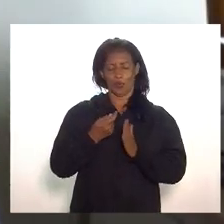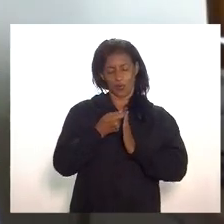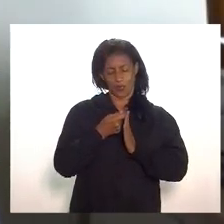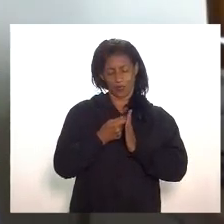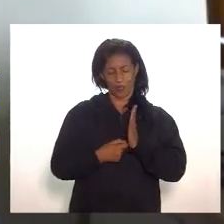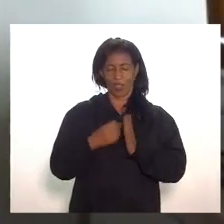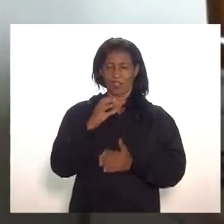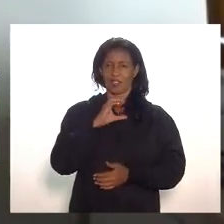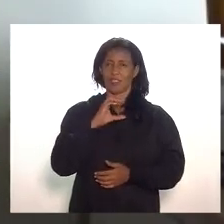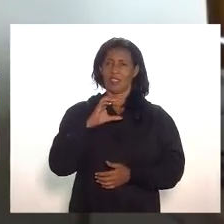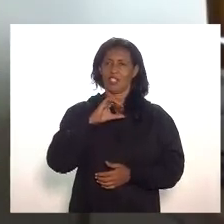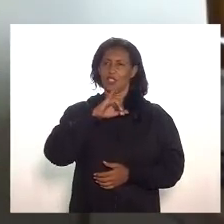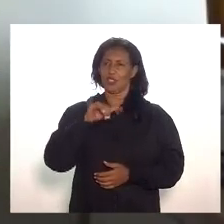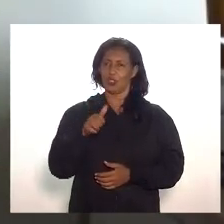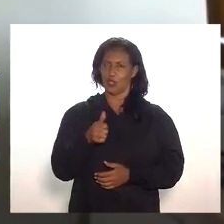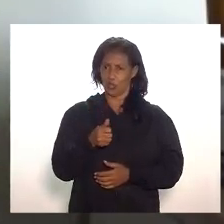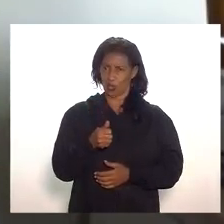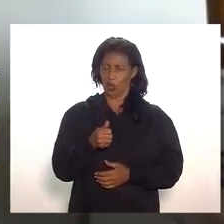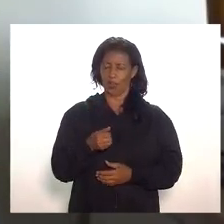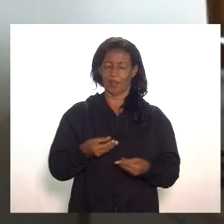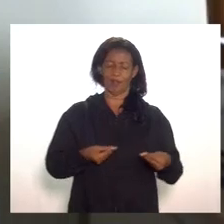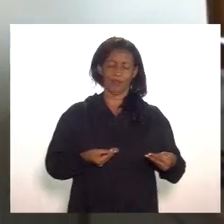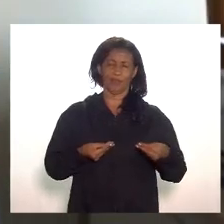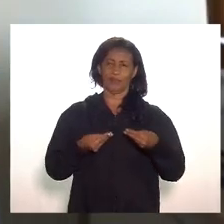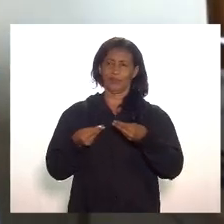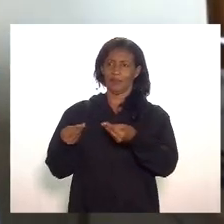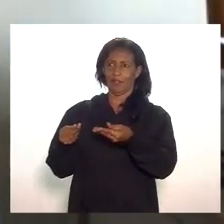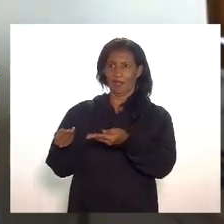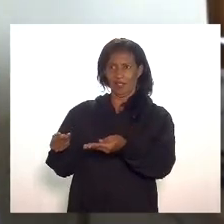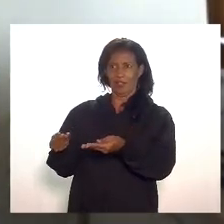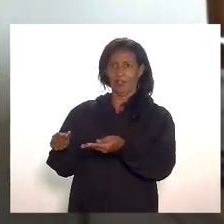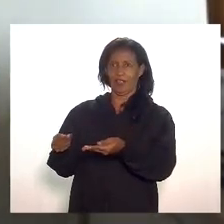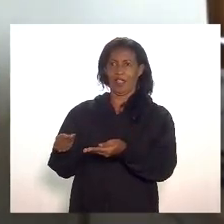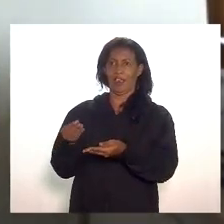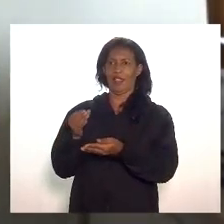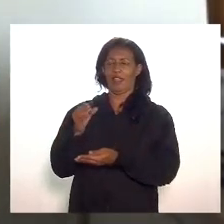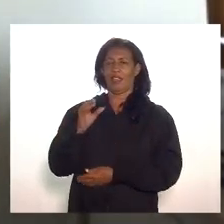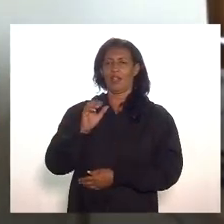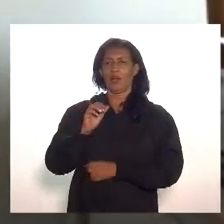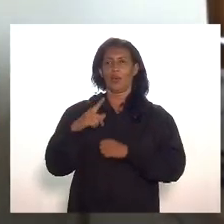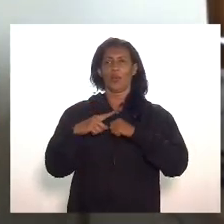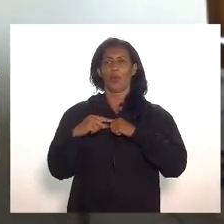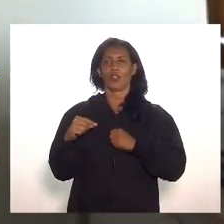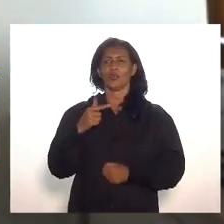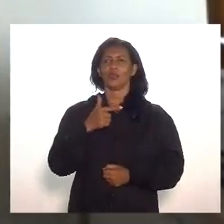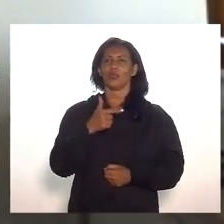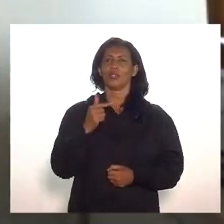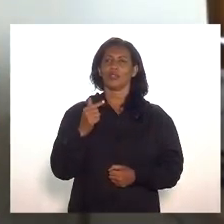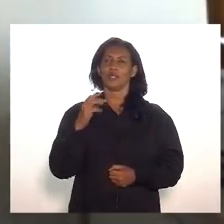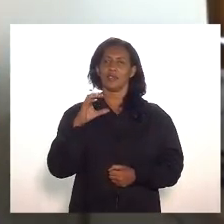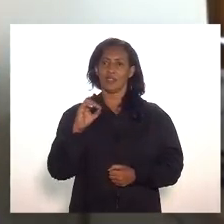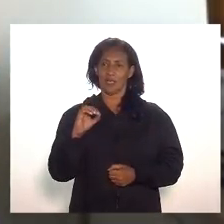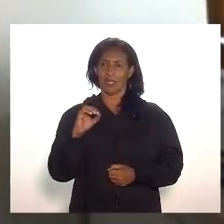CCJ, inclusive em relação ao artigo 270, parágrafo 2º, do Código Brasileiro